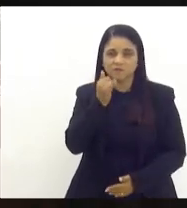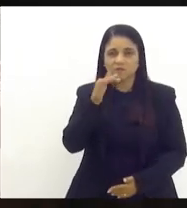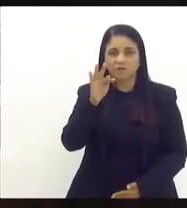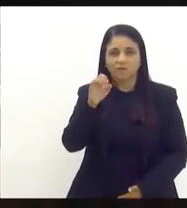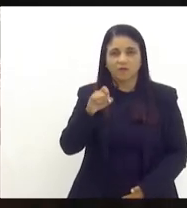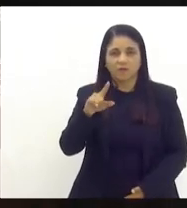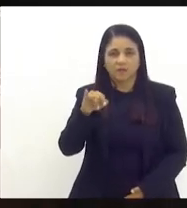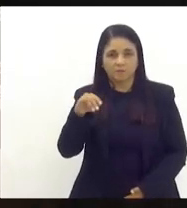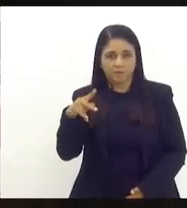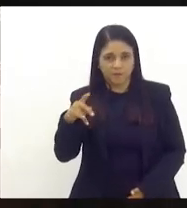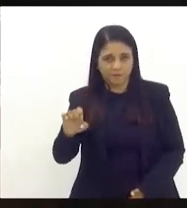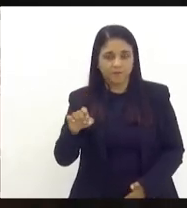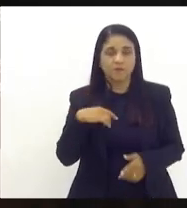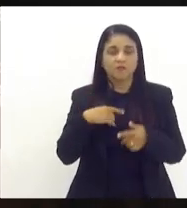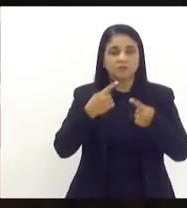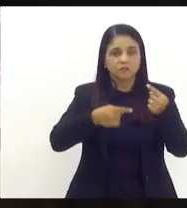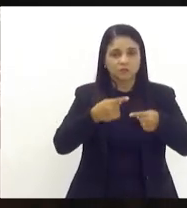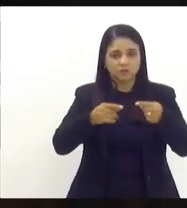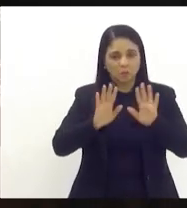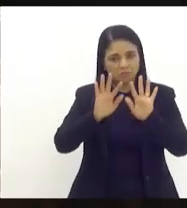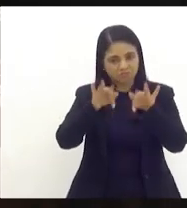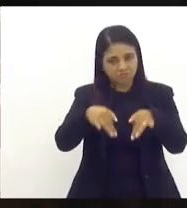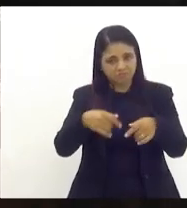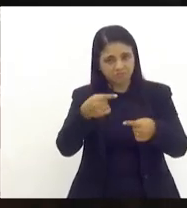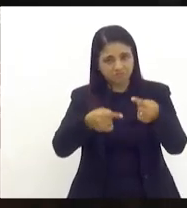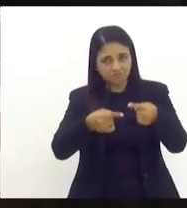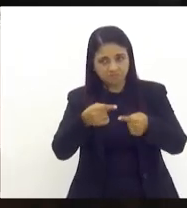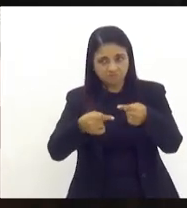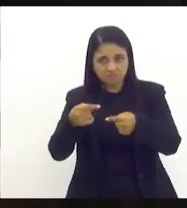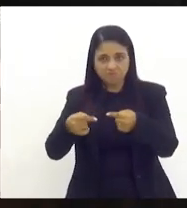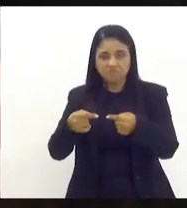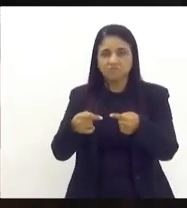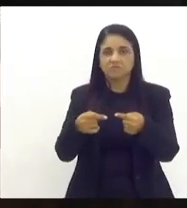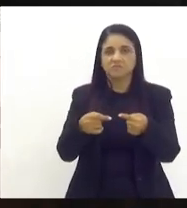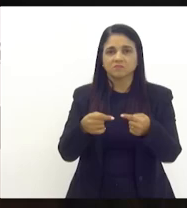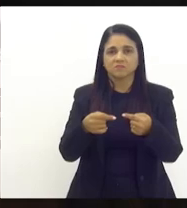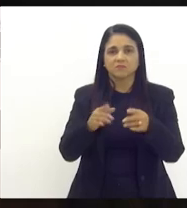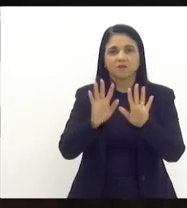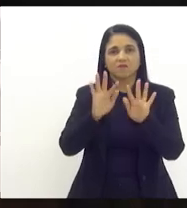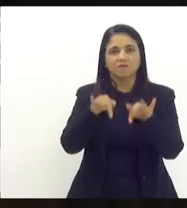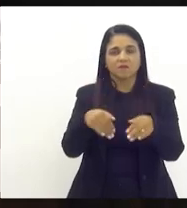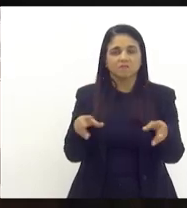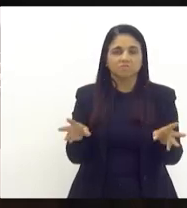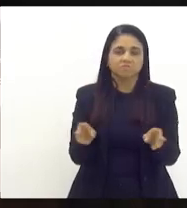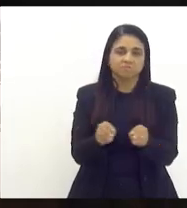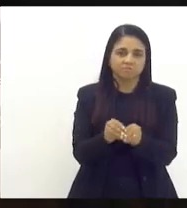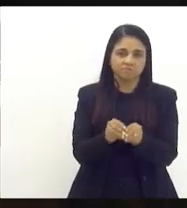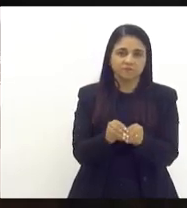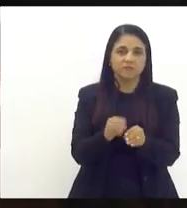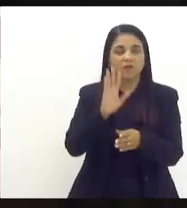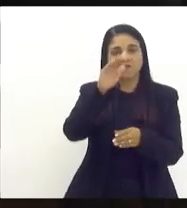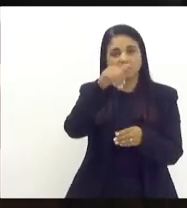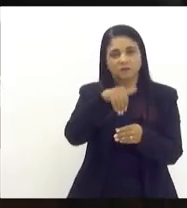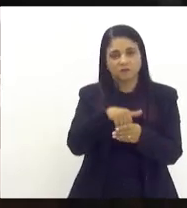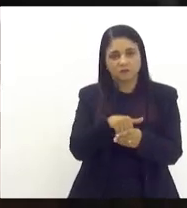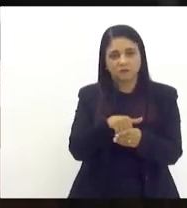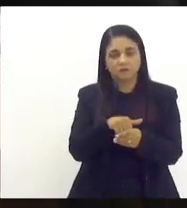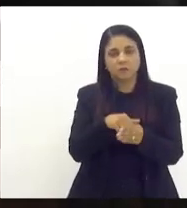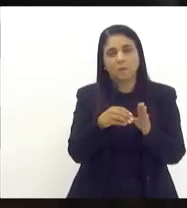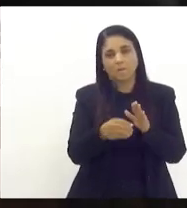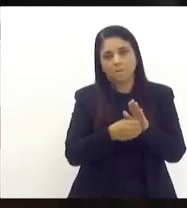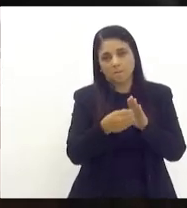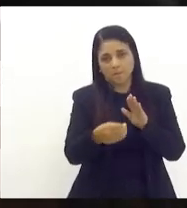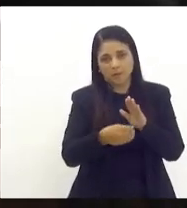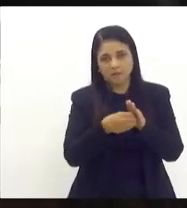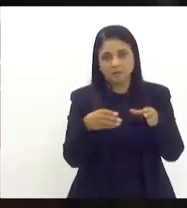em discussão não havendo mais Quem Queira discutir encerrado a discussão em votação do parecer